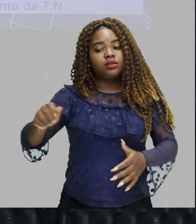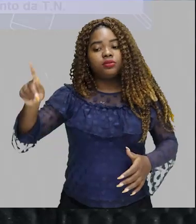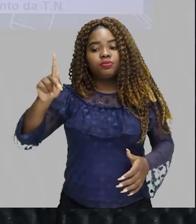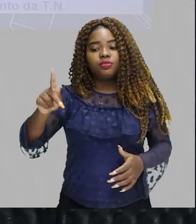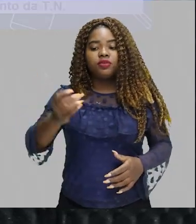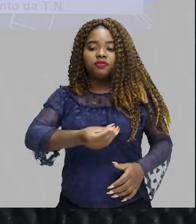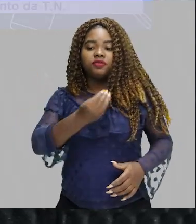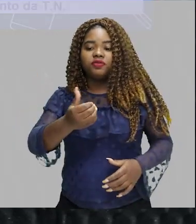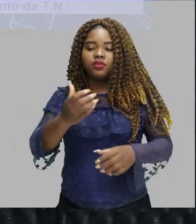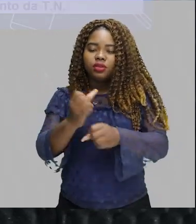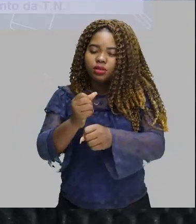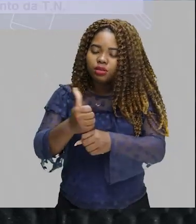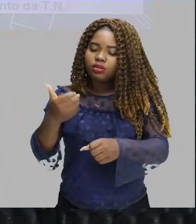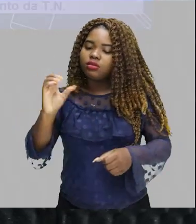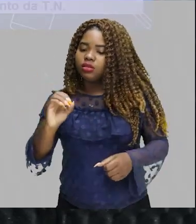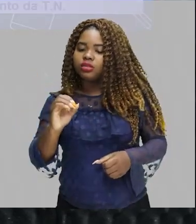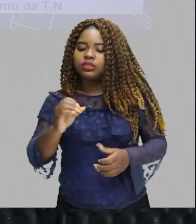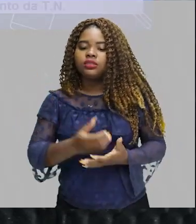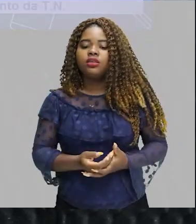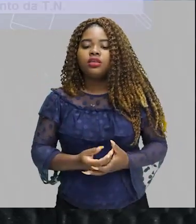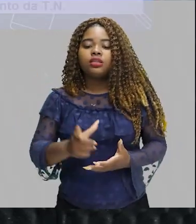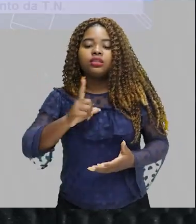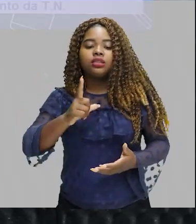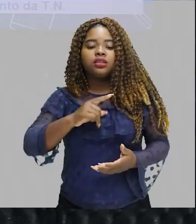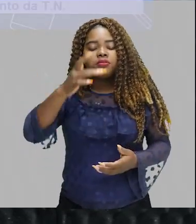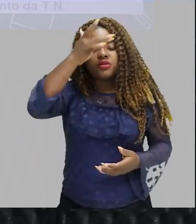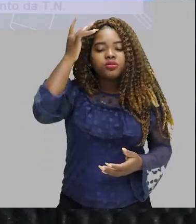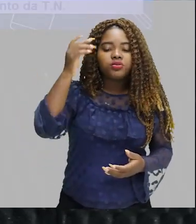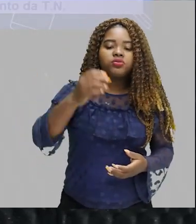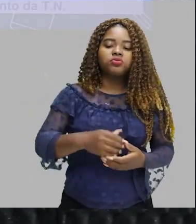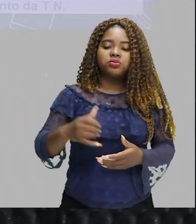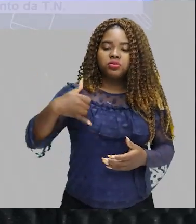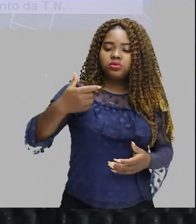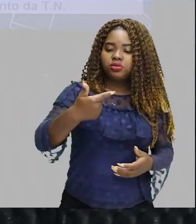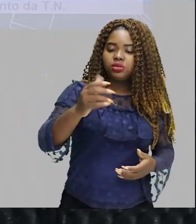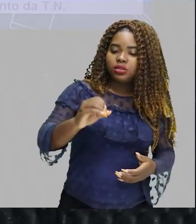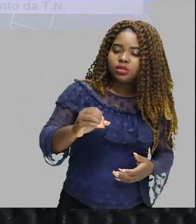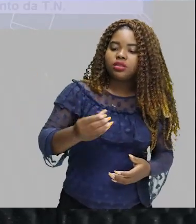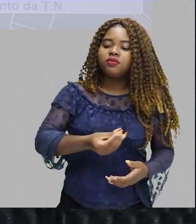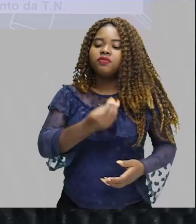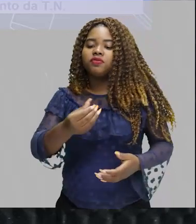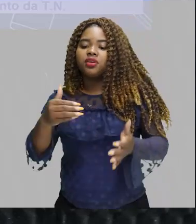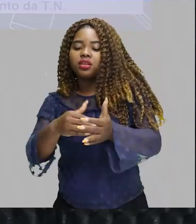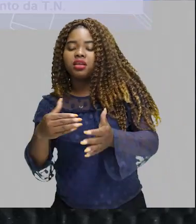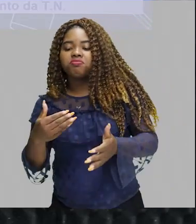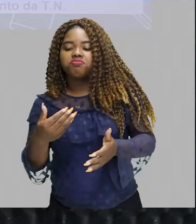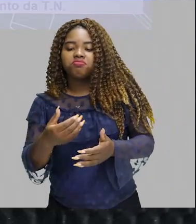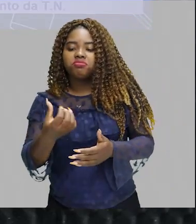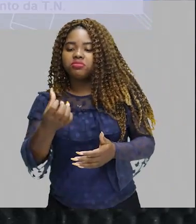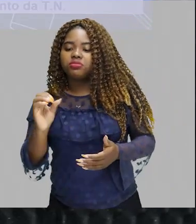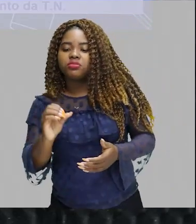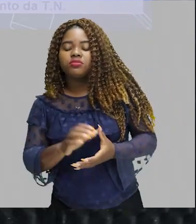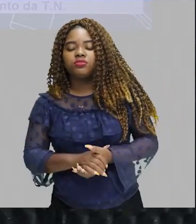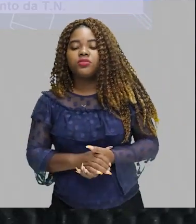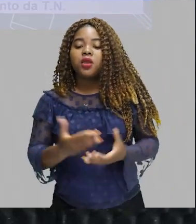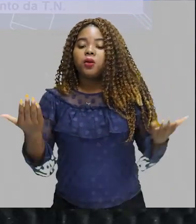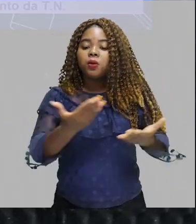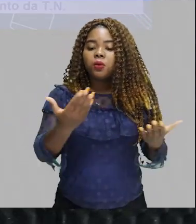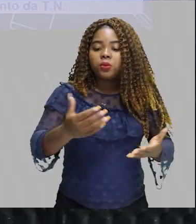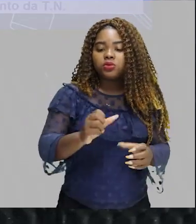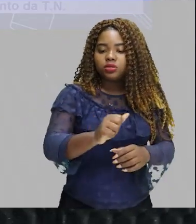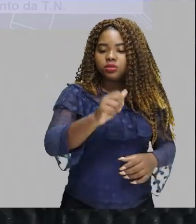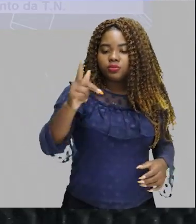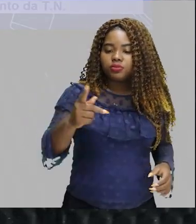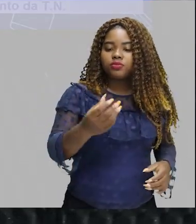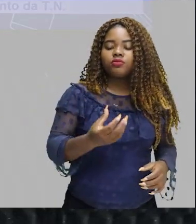viviam 10 anos, então o cara se aposentou com 60, vivia até 70. Hoje, com o aumento da expectativa de vida, o cara se aposenta com 60, consegue